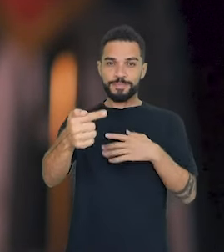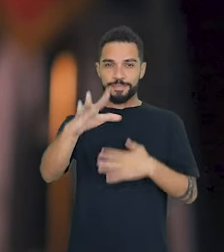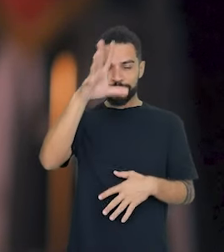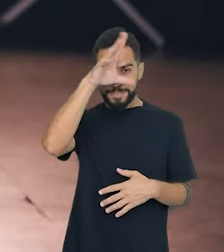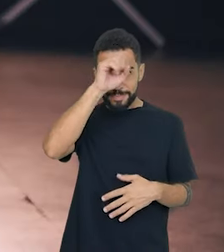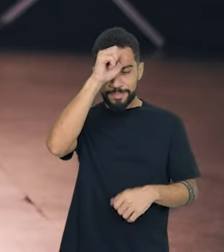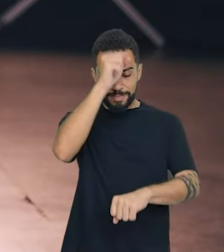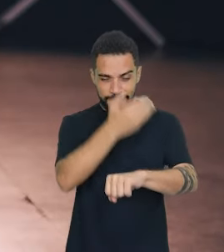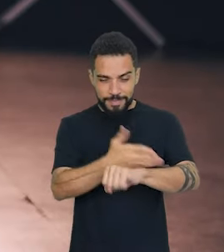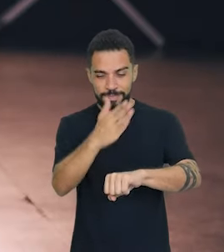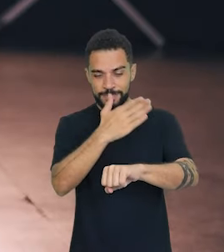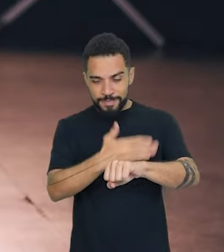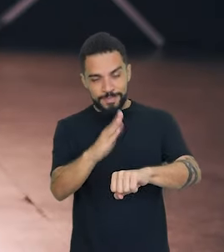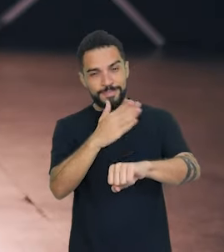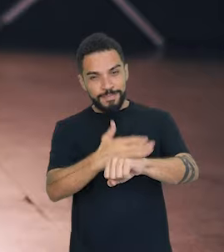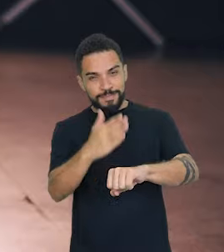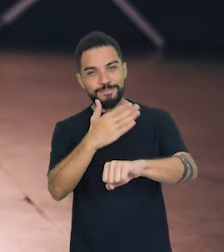E eu continuei